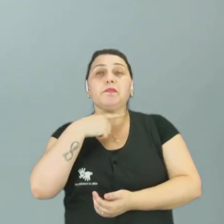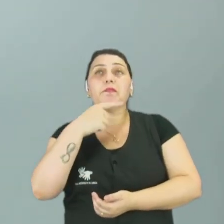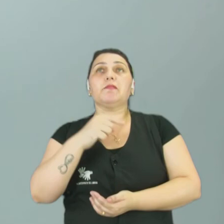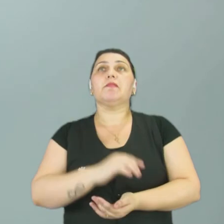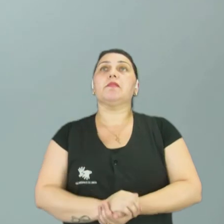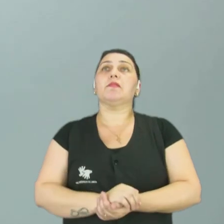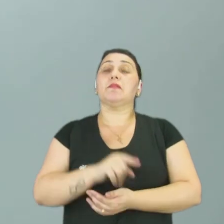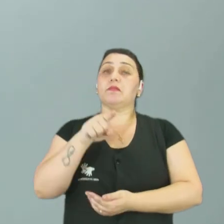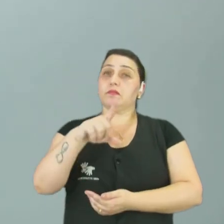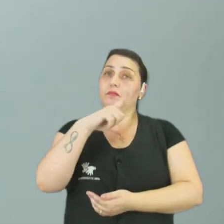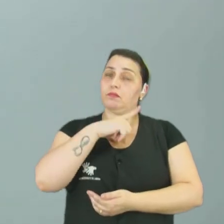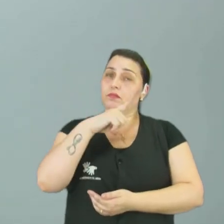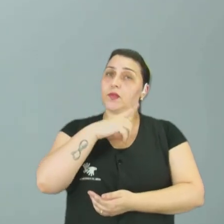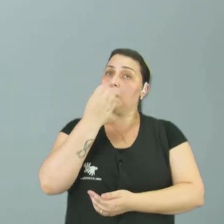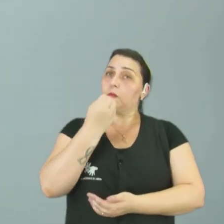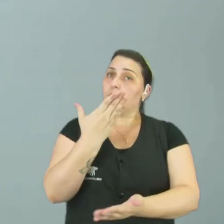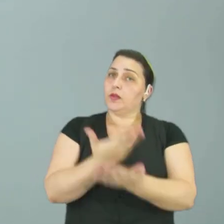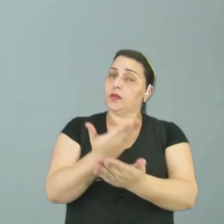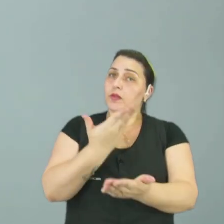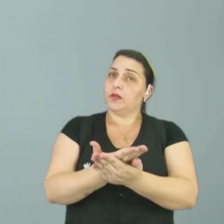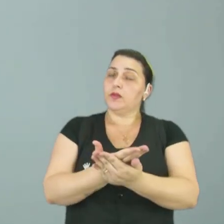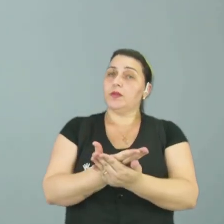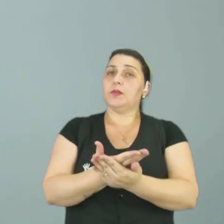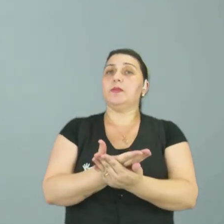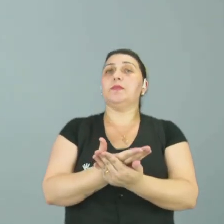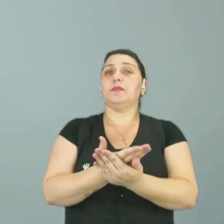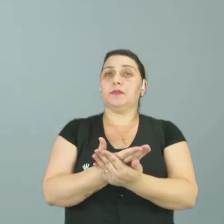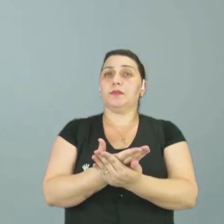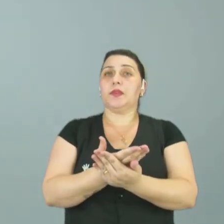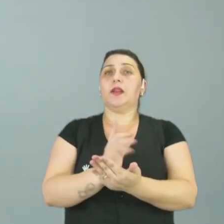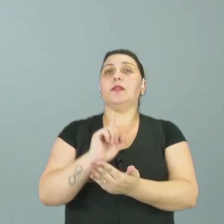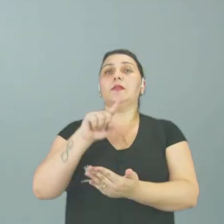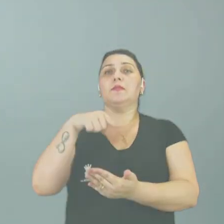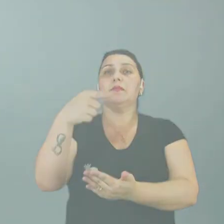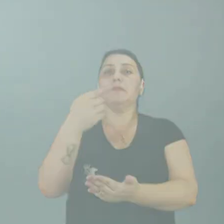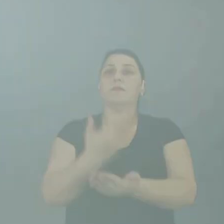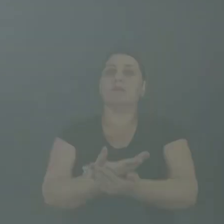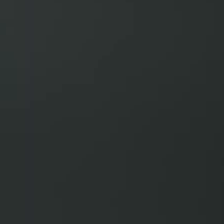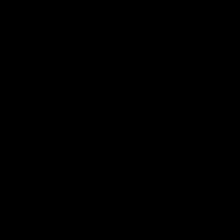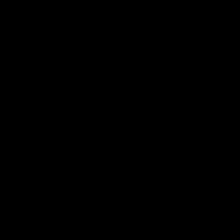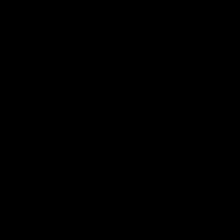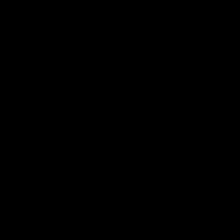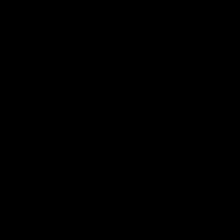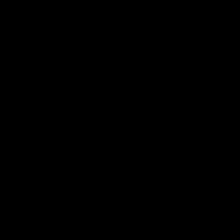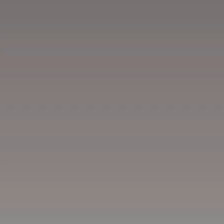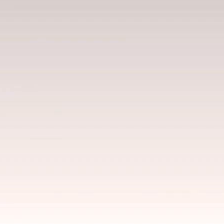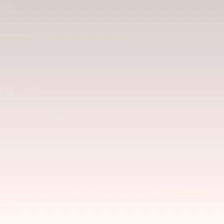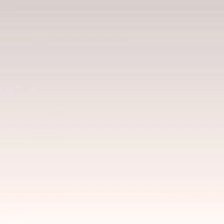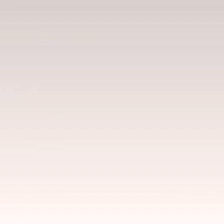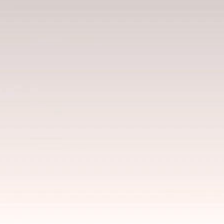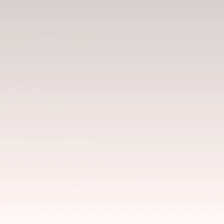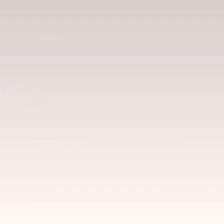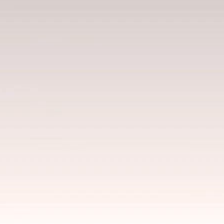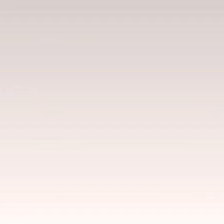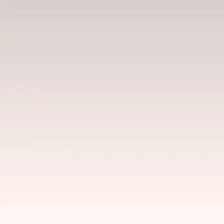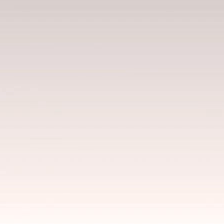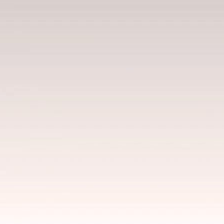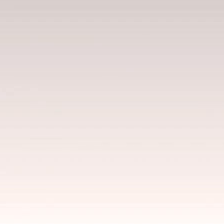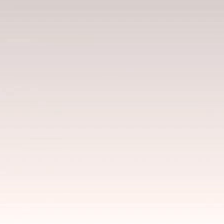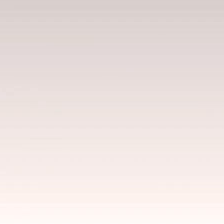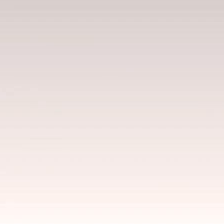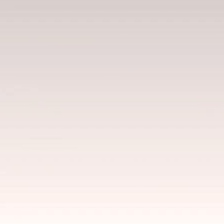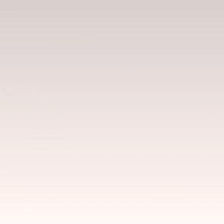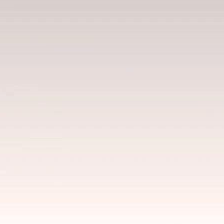e você terá bom estudo pessoal até a próxima E